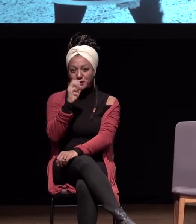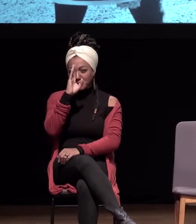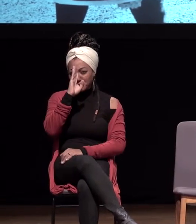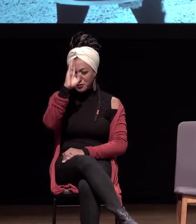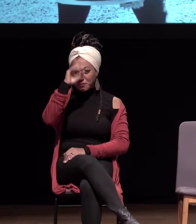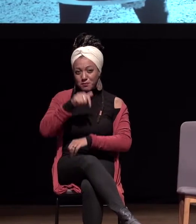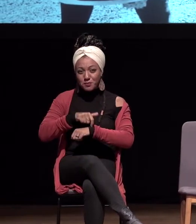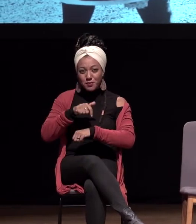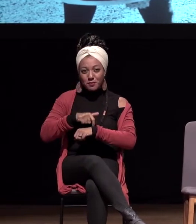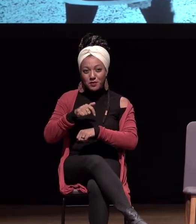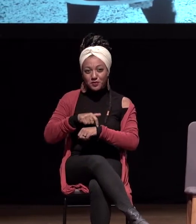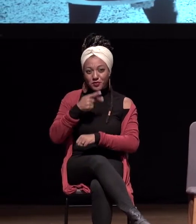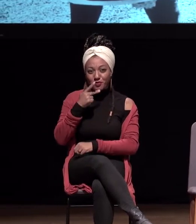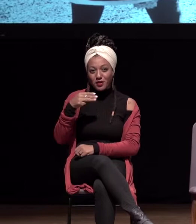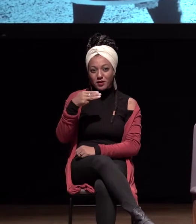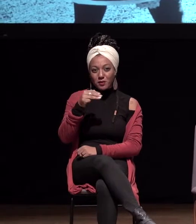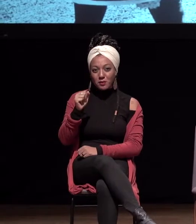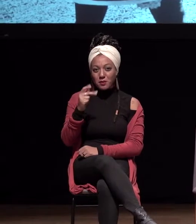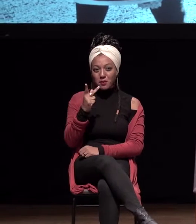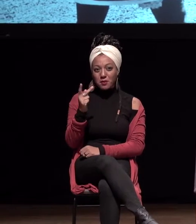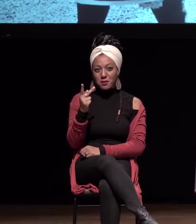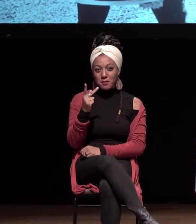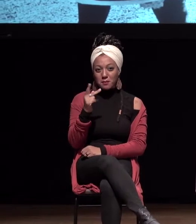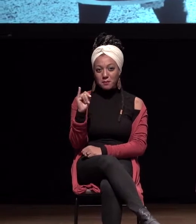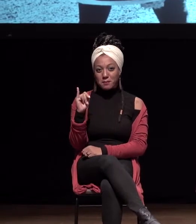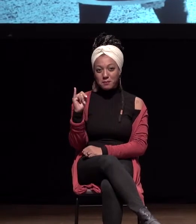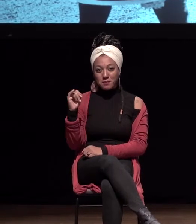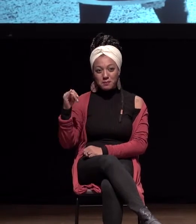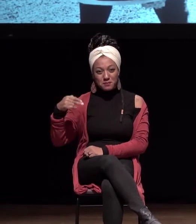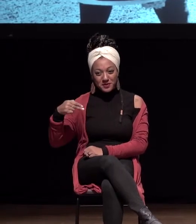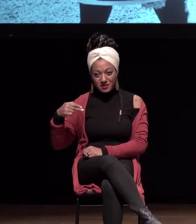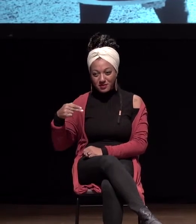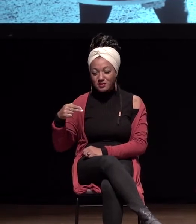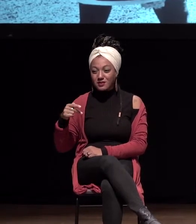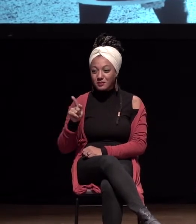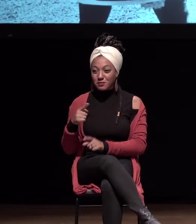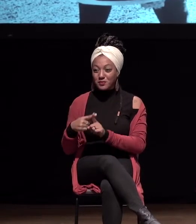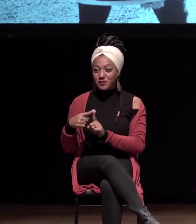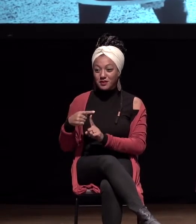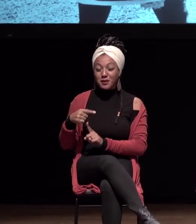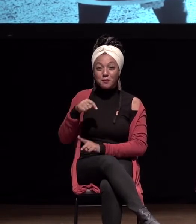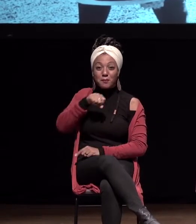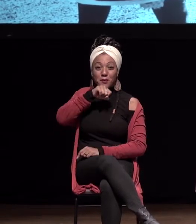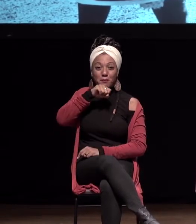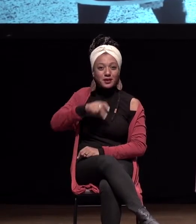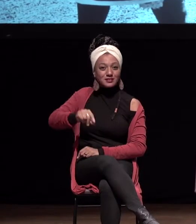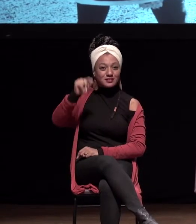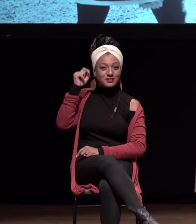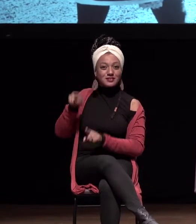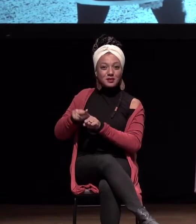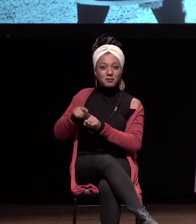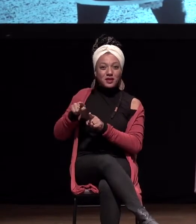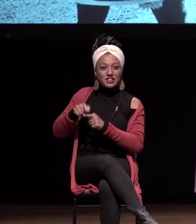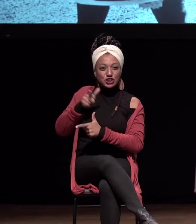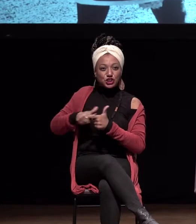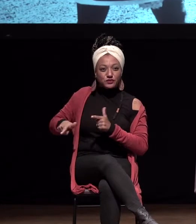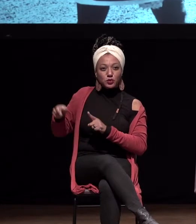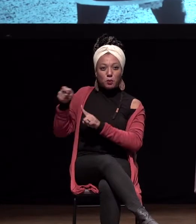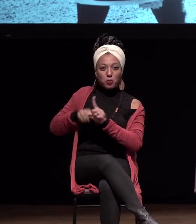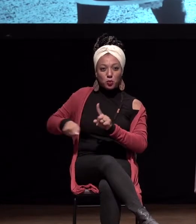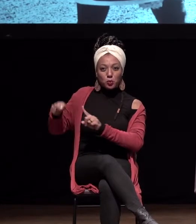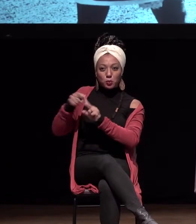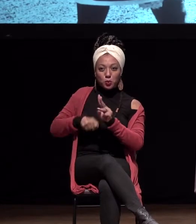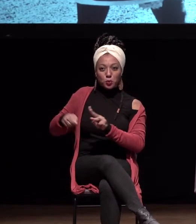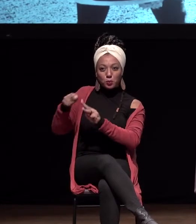sua fala do mapping, que a minha mãe também, a gente ia fazer crediário lá. Só que eu nunca pude ter um